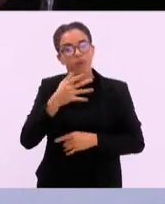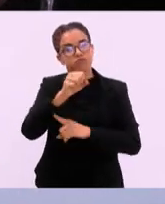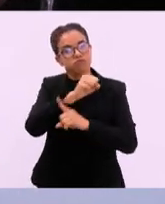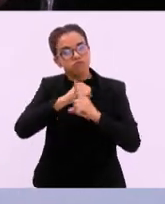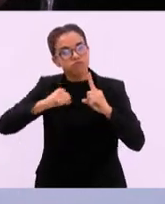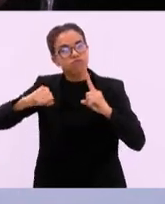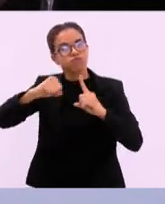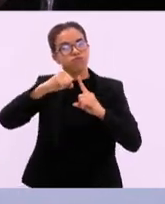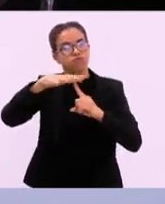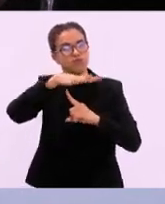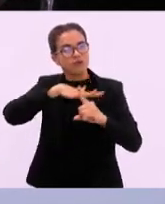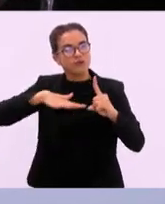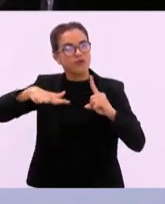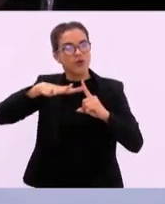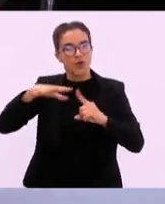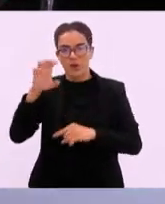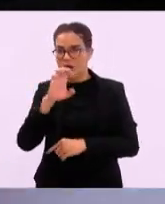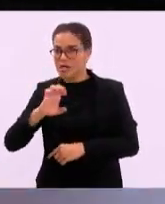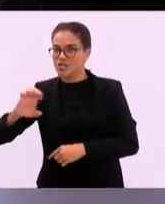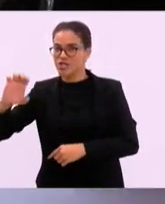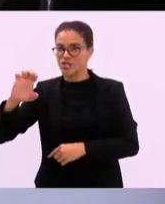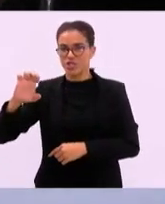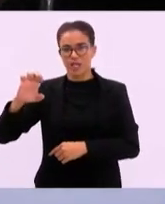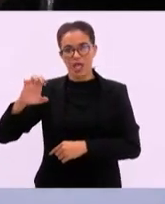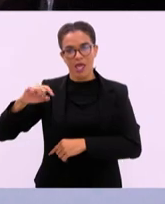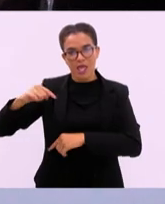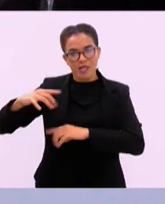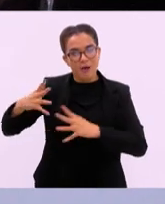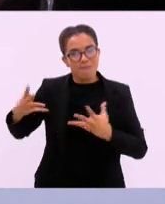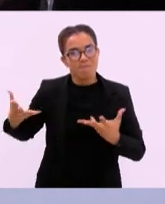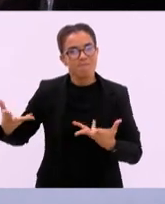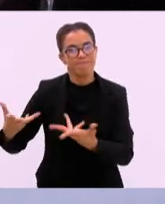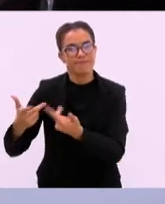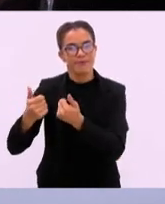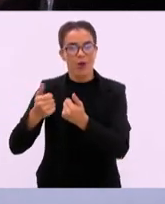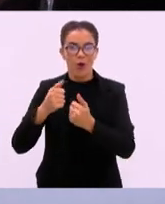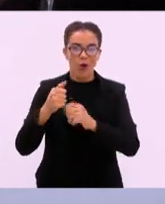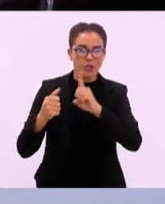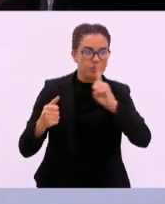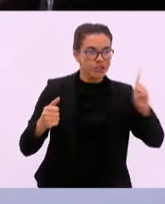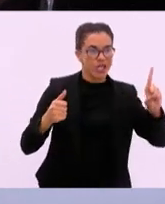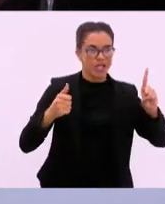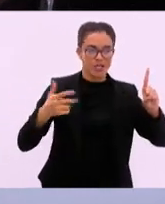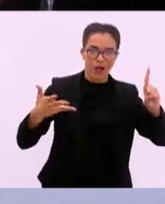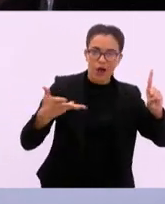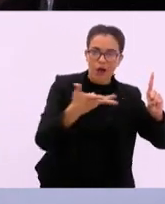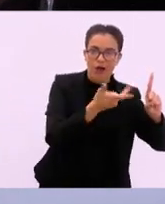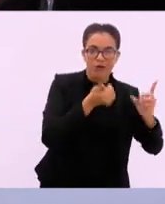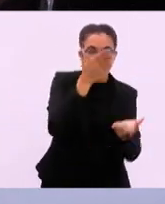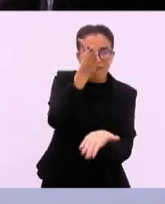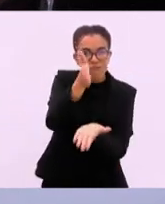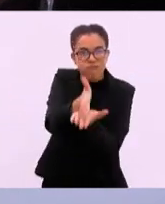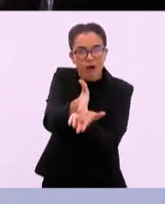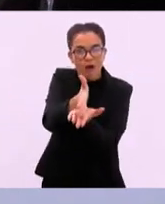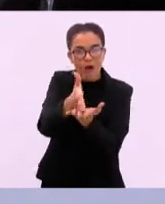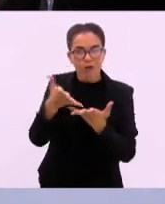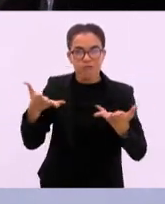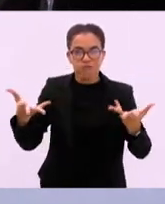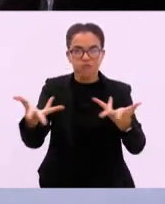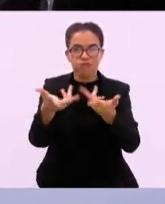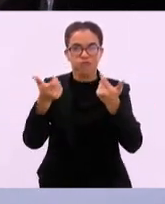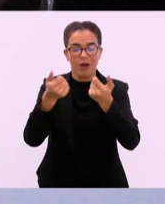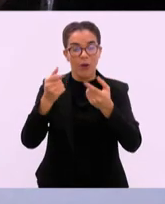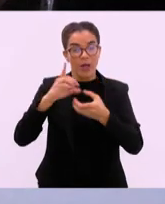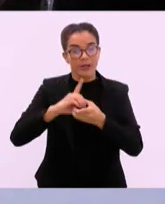que tenha uma esquerda orgânica, uma direita orgânica, um centro orgânico, uma